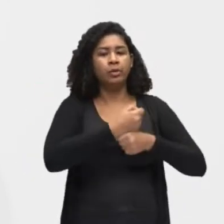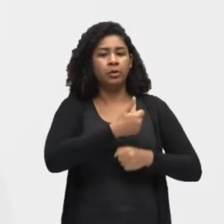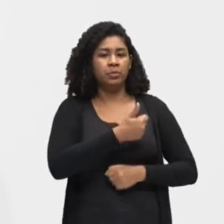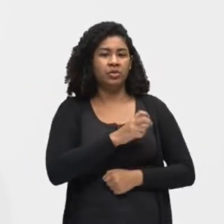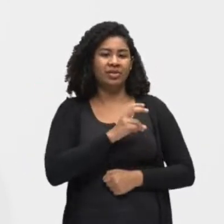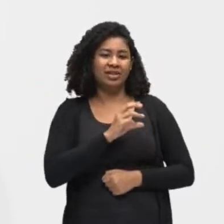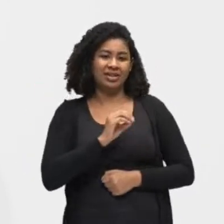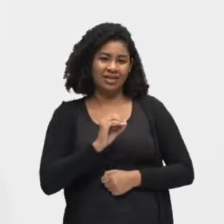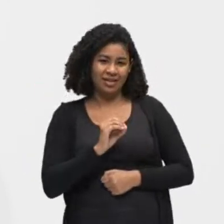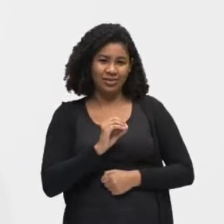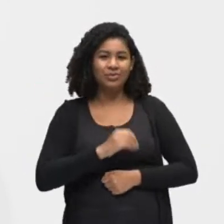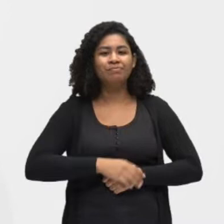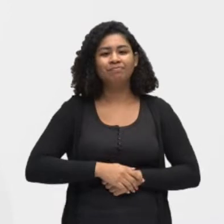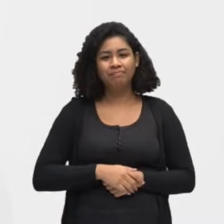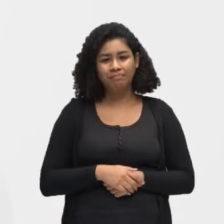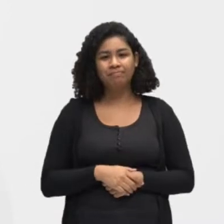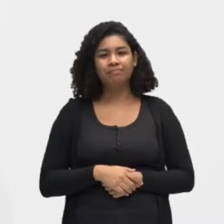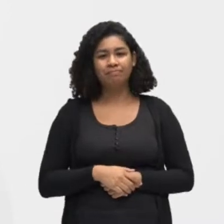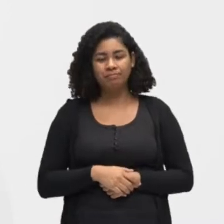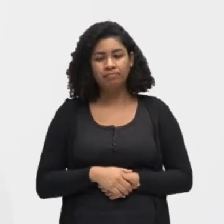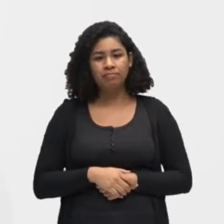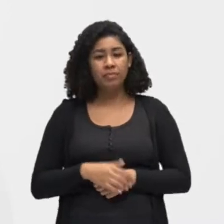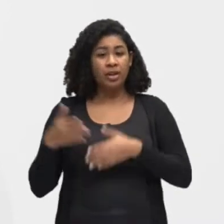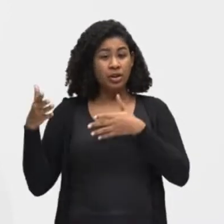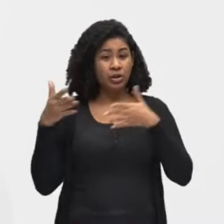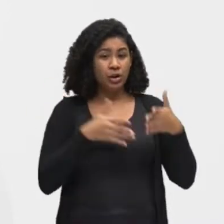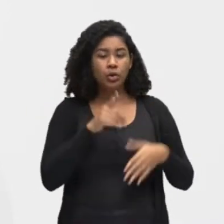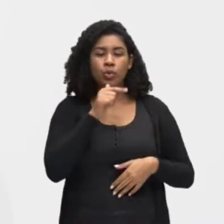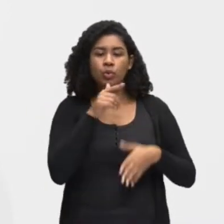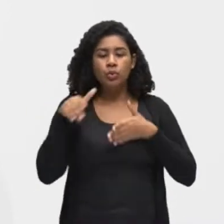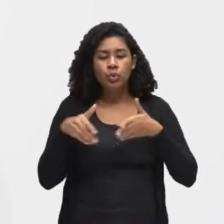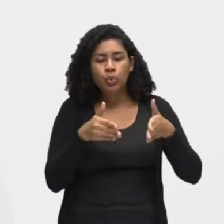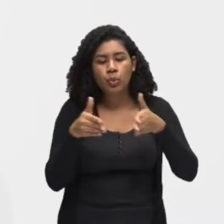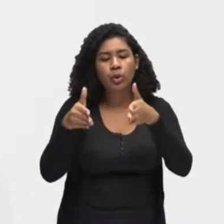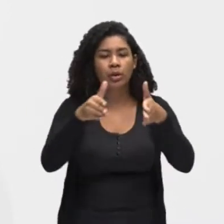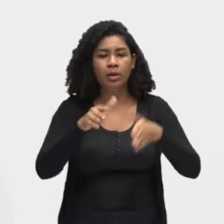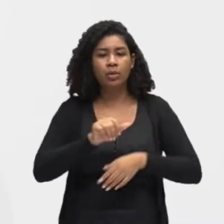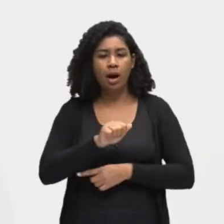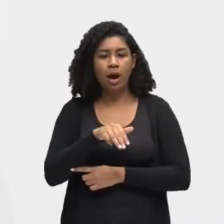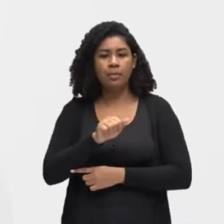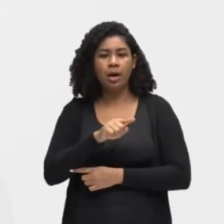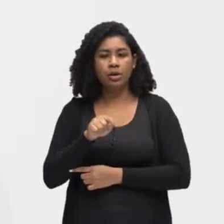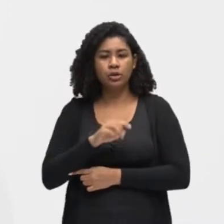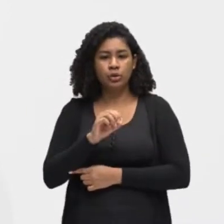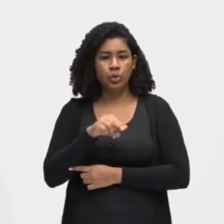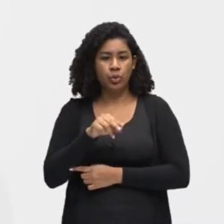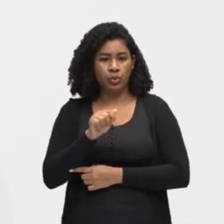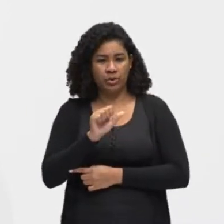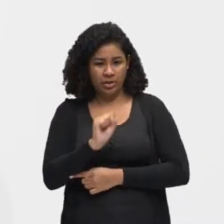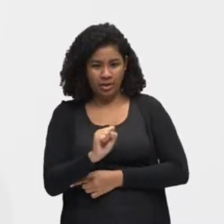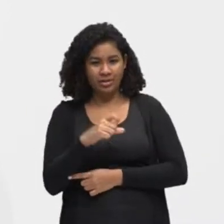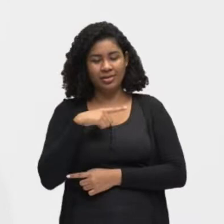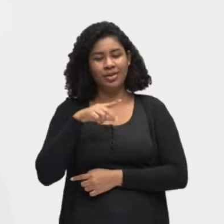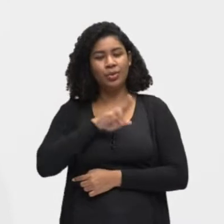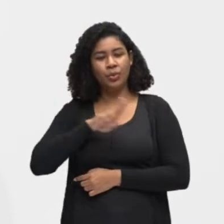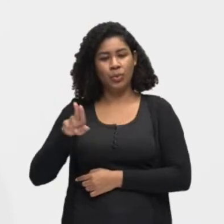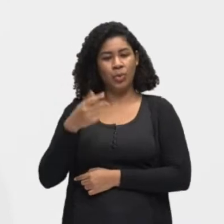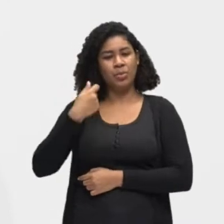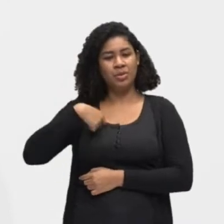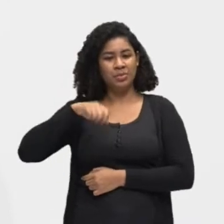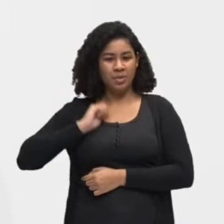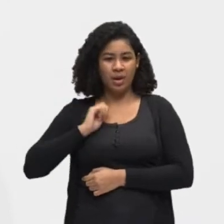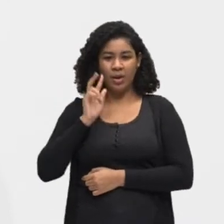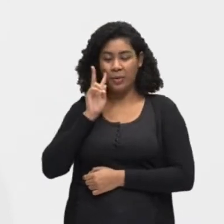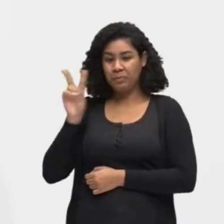chegam ao rio Amazonas e o chamam de Santa Maria de la Marduce, como vocês queiram. A Vicente Pinzon